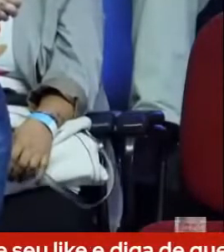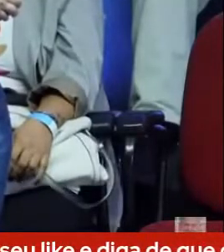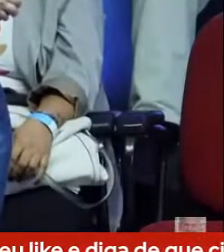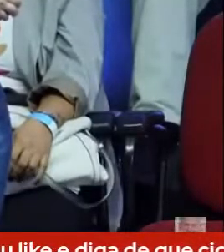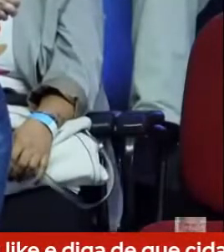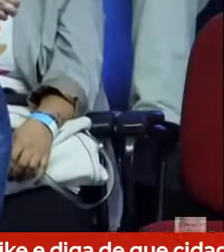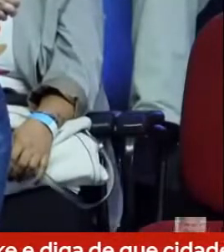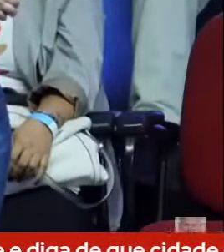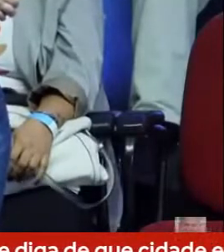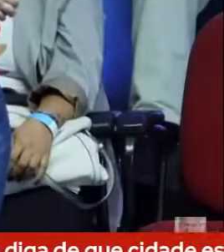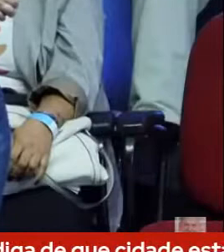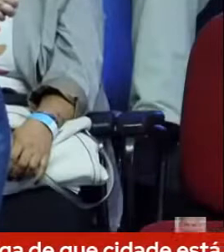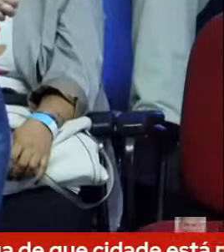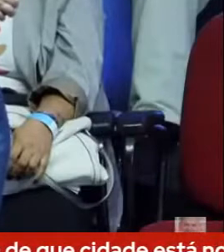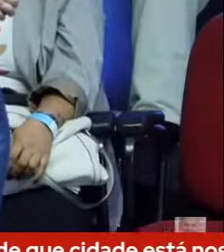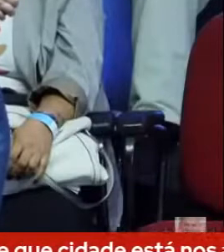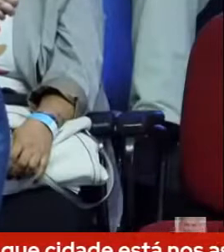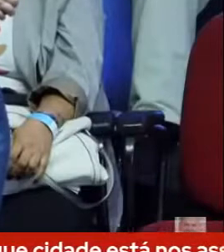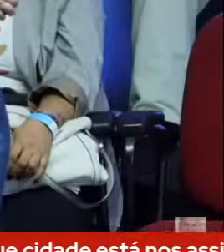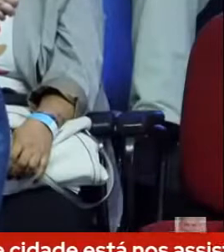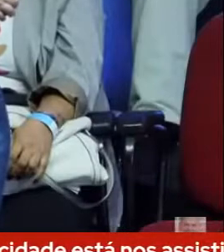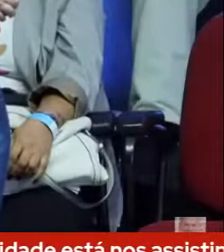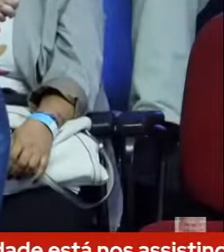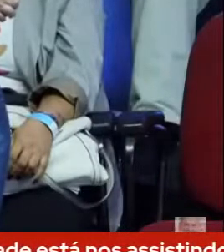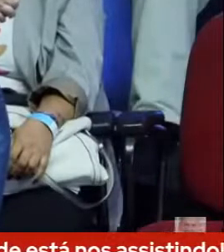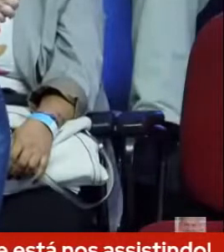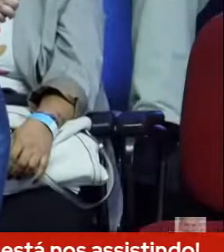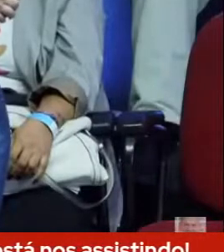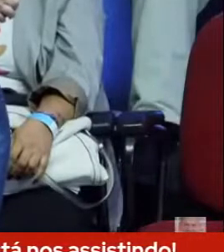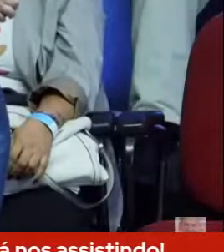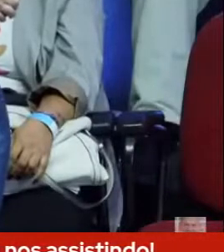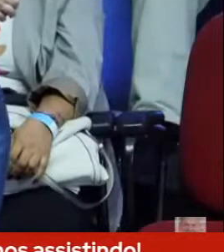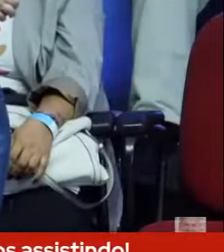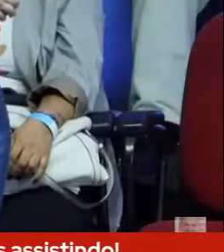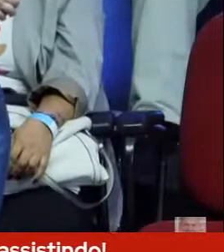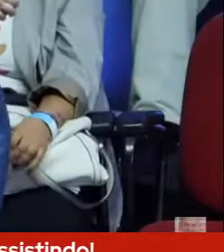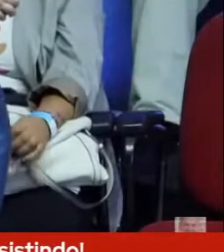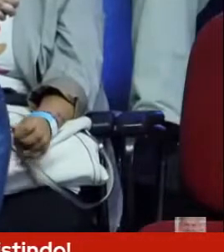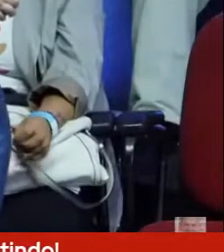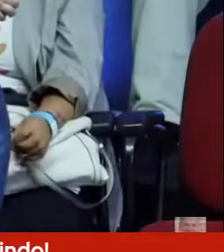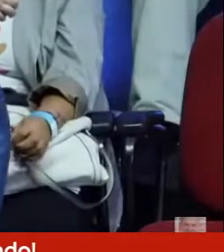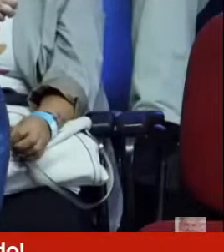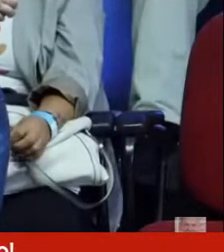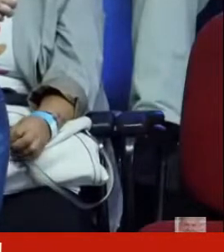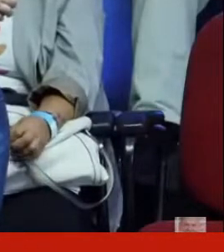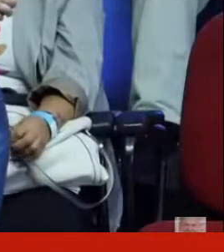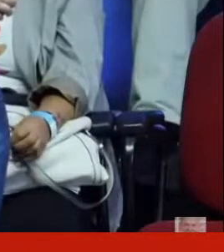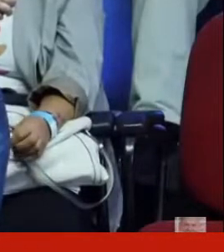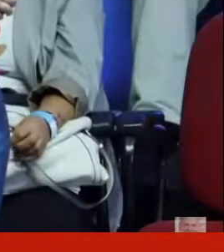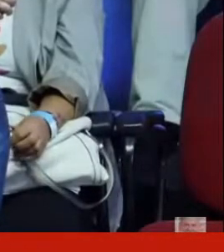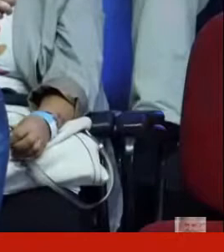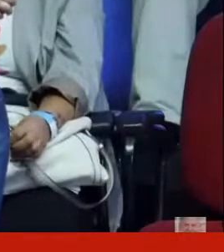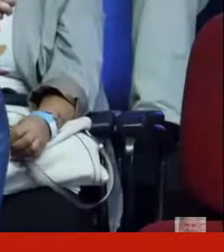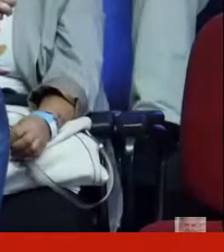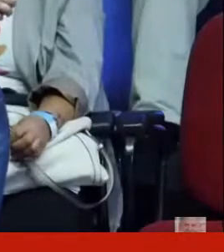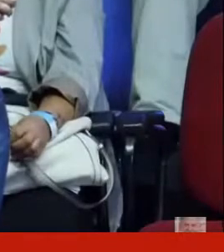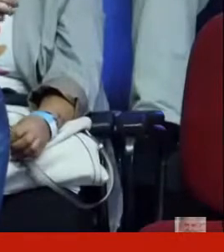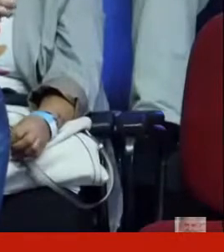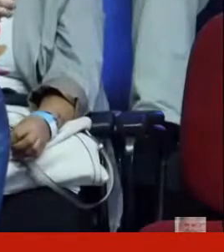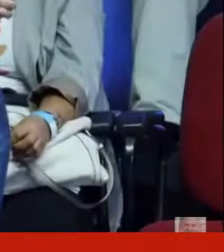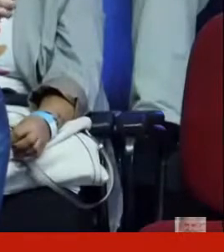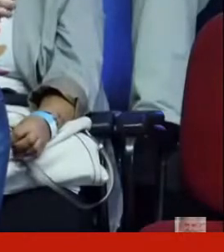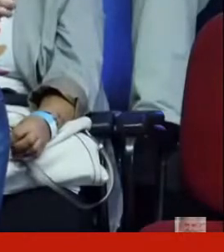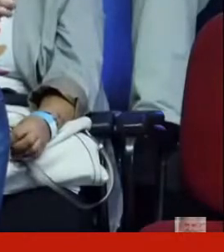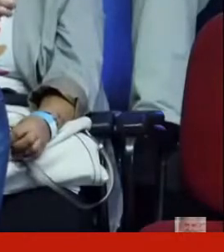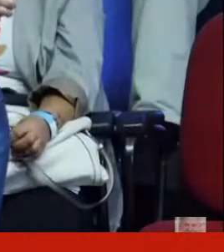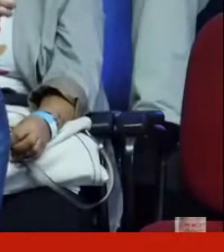educado tem que voltar para o colégio para se educar. Não merece a faixa de presidente da República. No